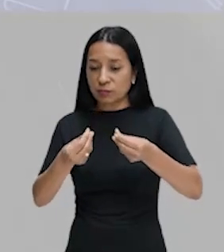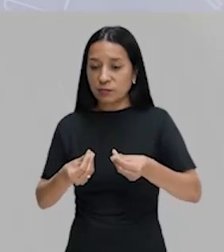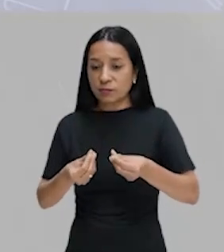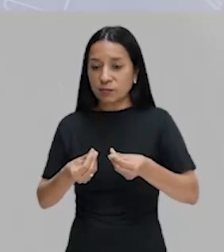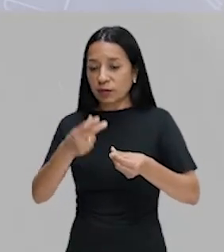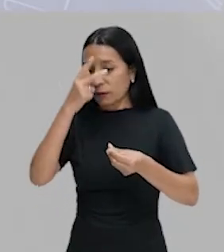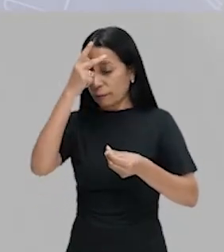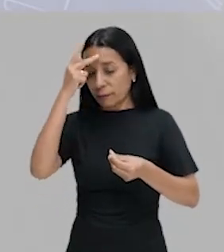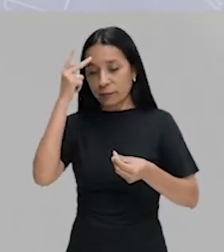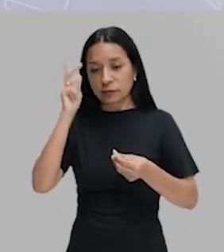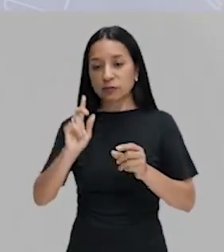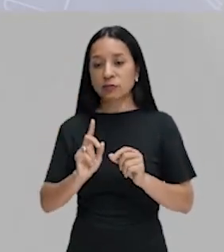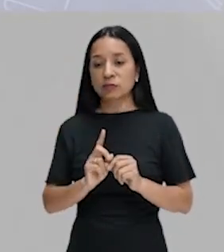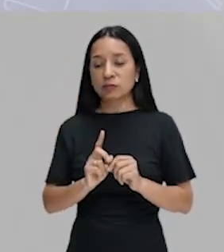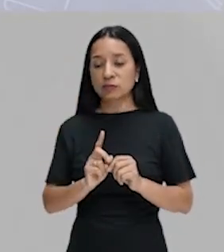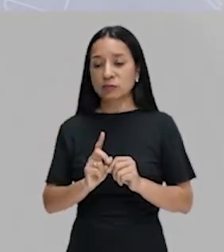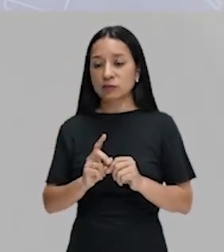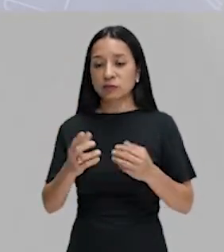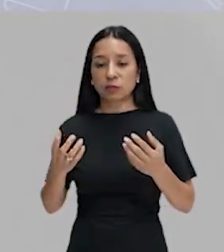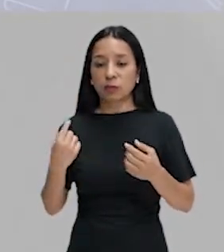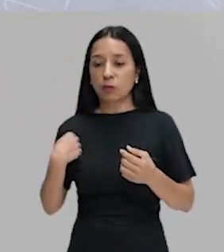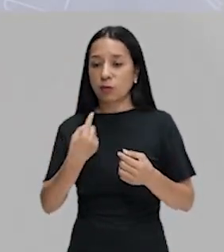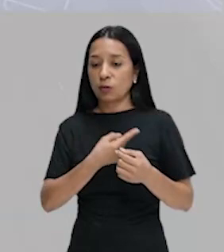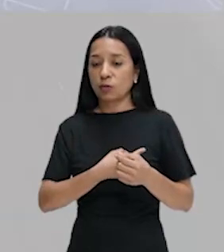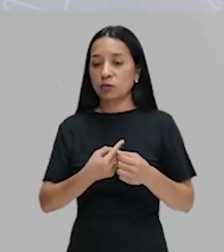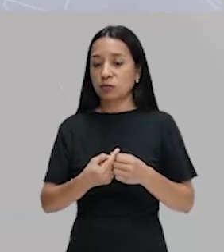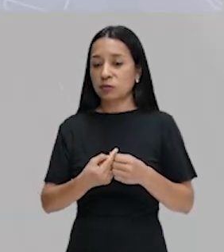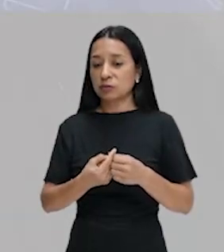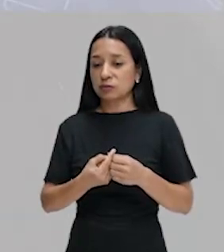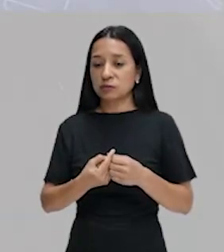Agora, em pessoas, lógico, como a gente não serve de